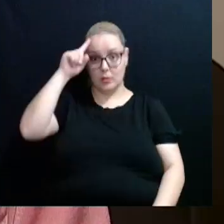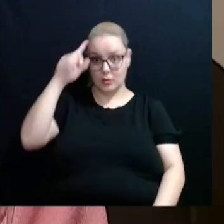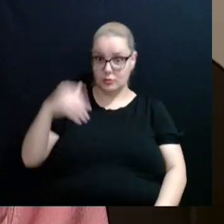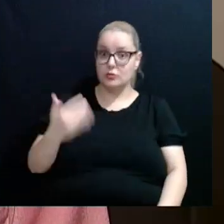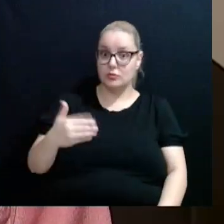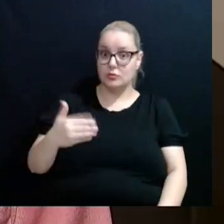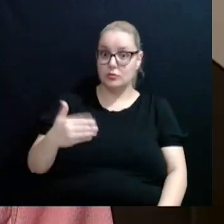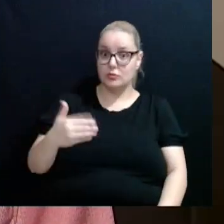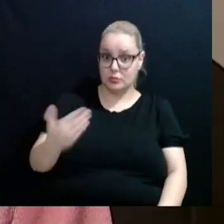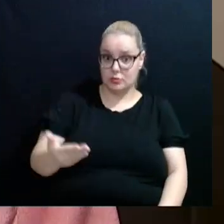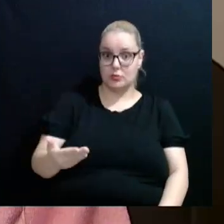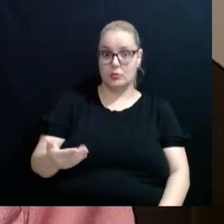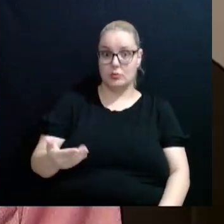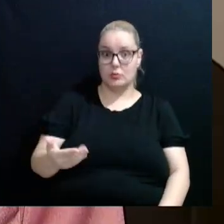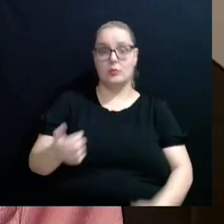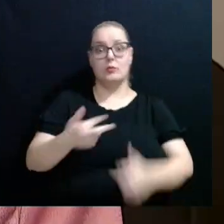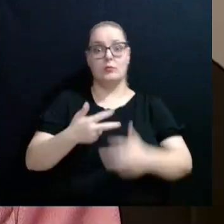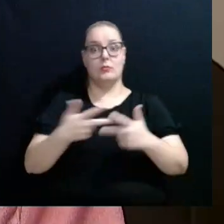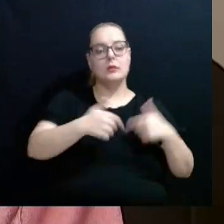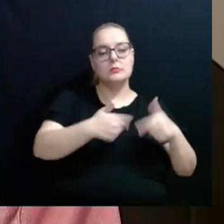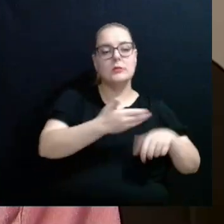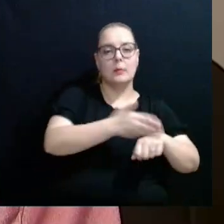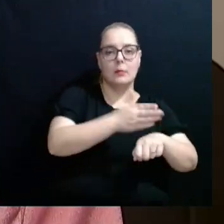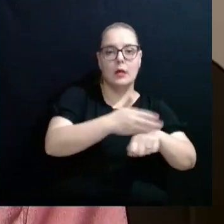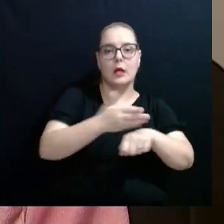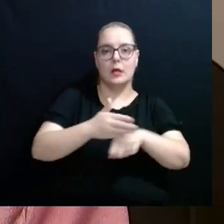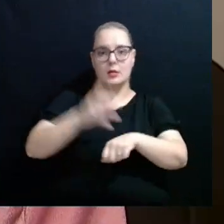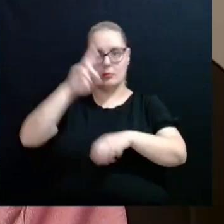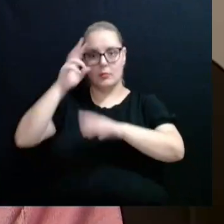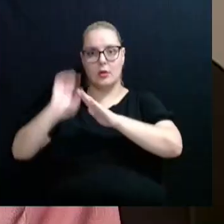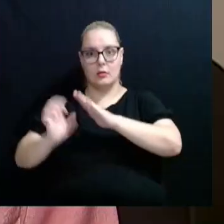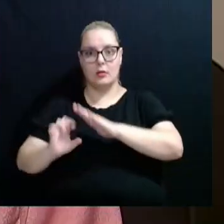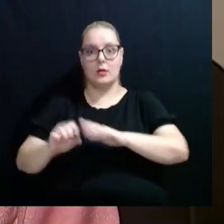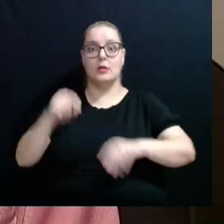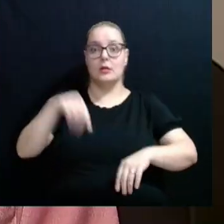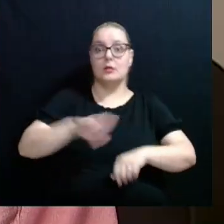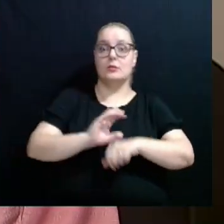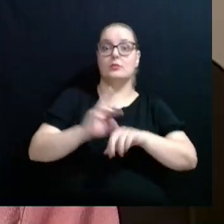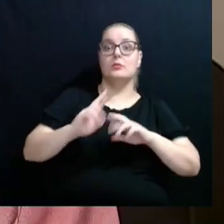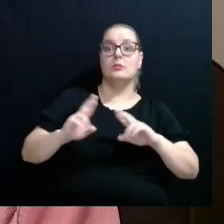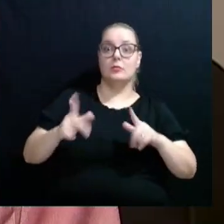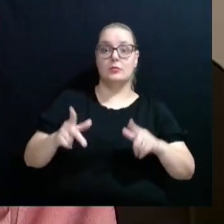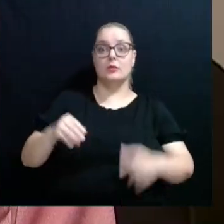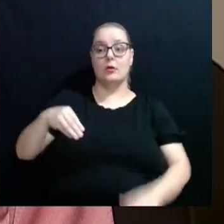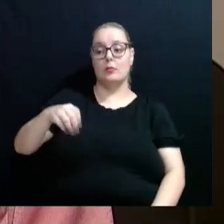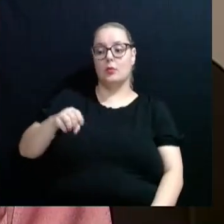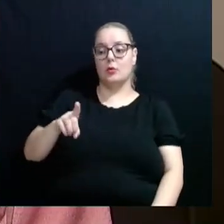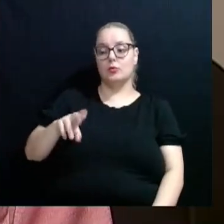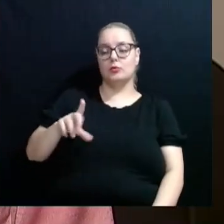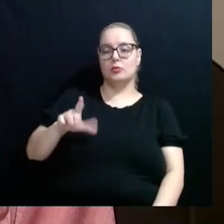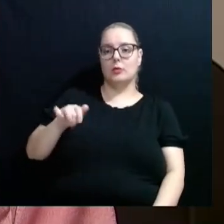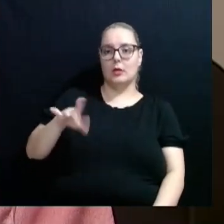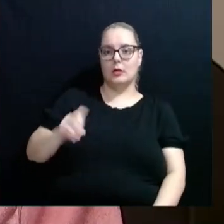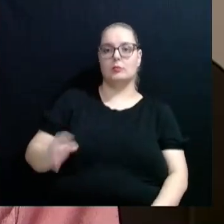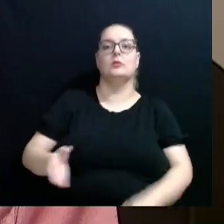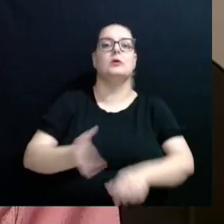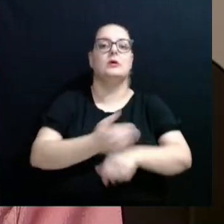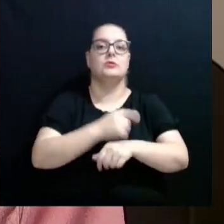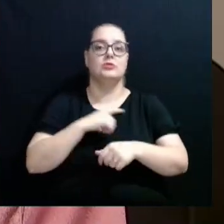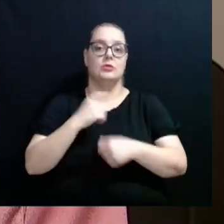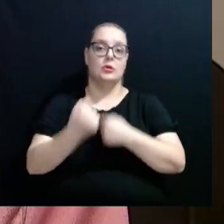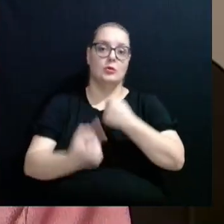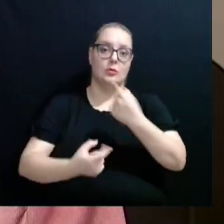mão na massa para os empresários, e esse curso ele tem um diferencial que ele é modulado. Então antes a gente tinha alguns cursos de